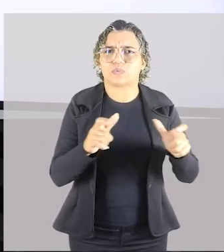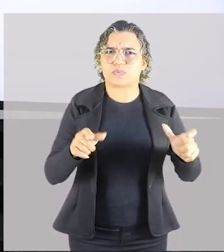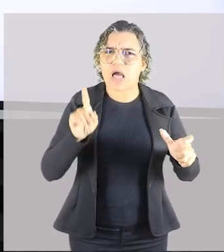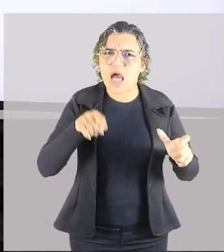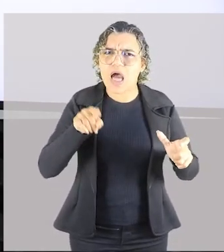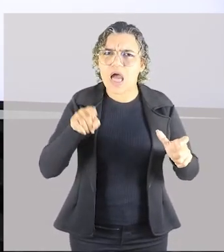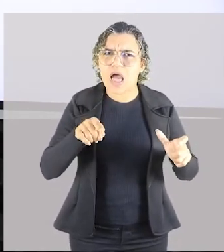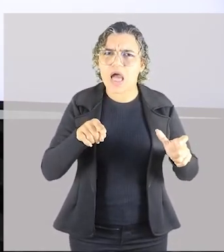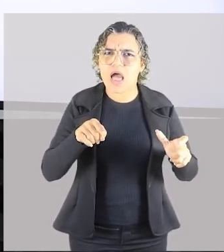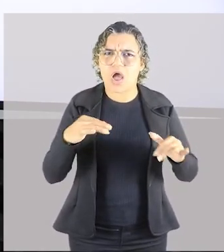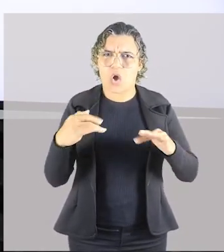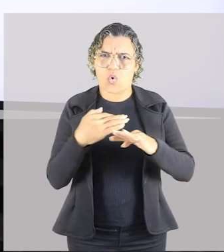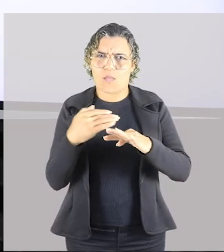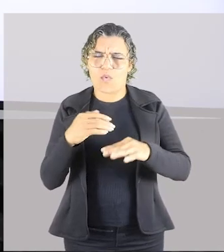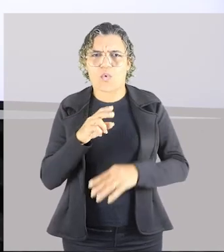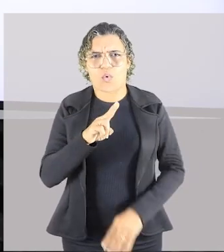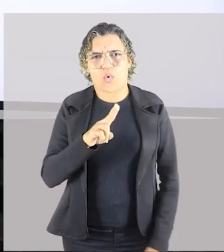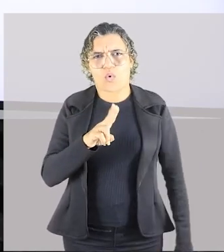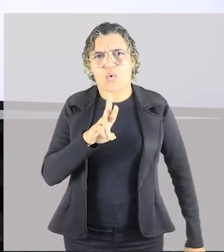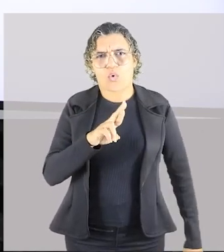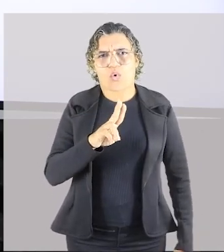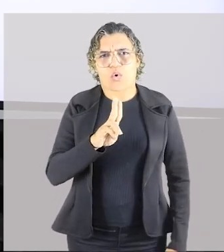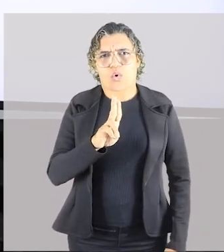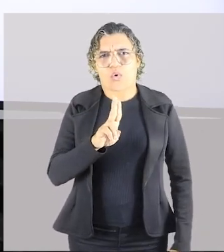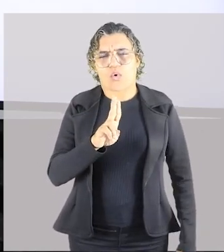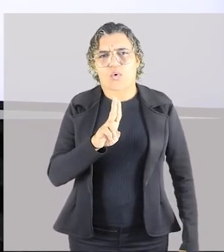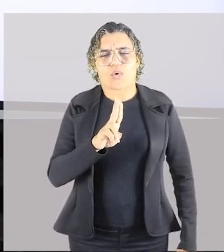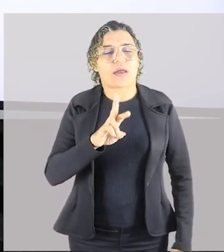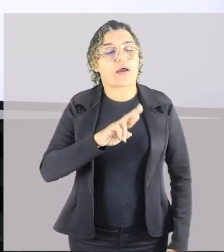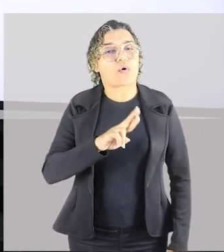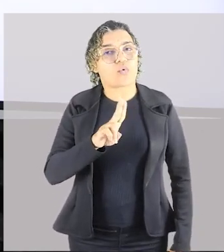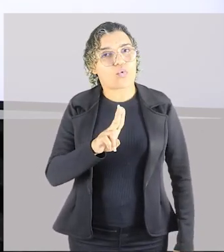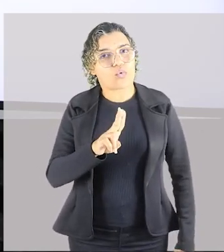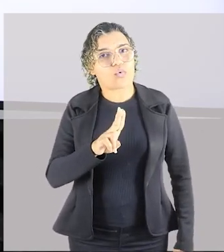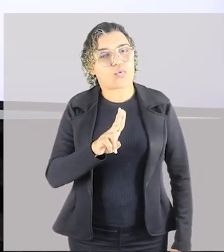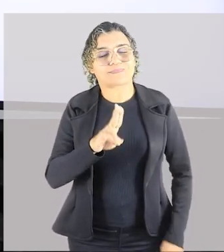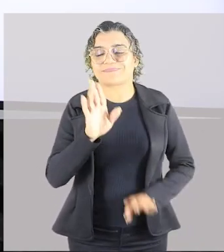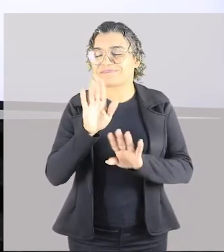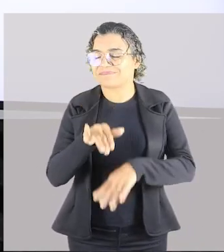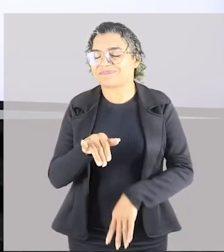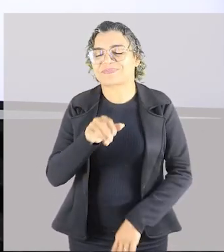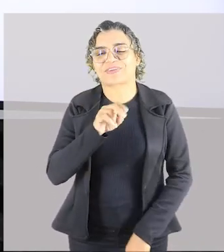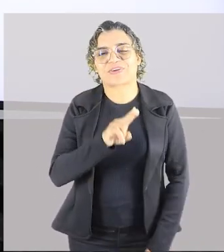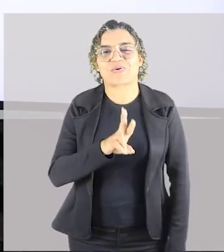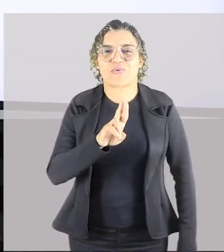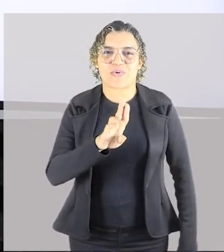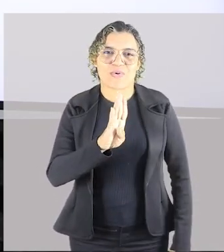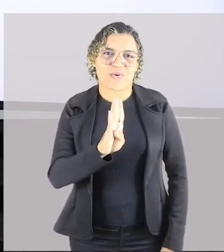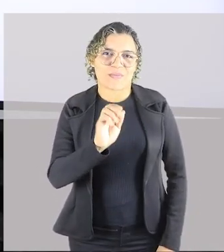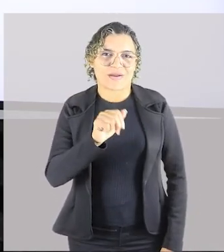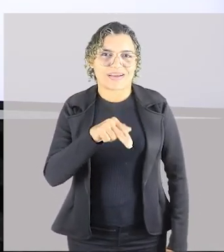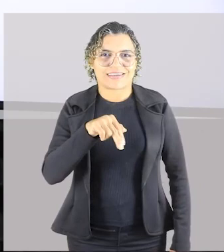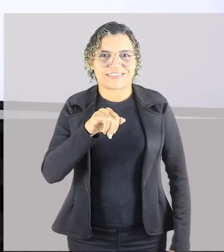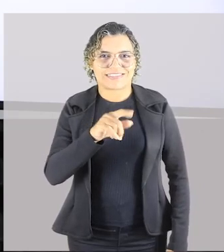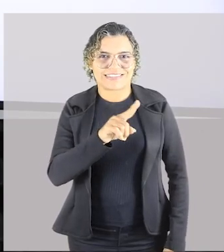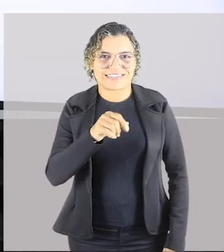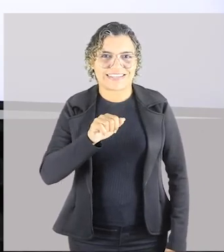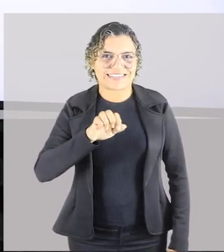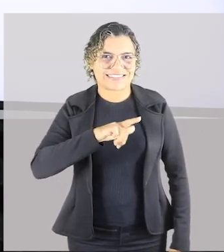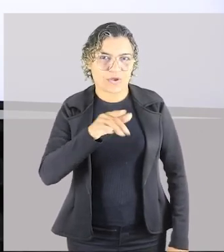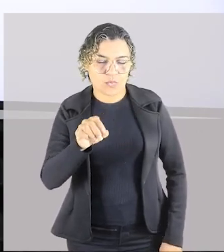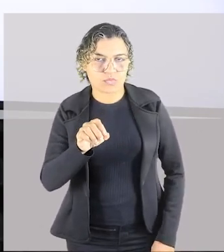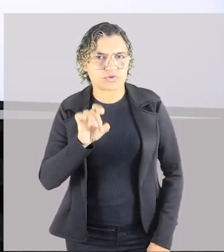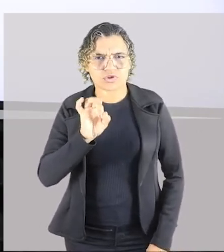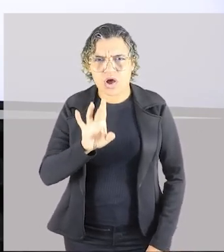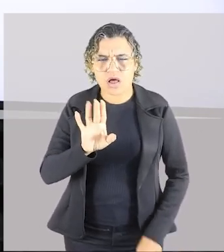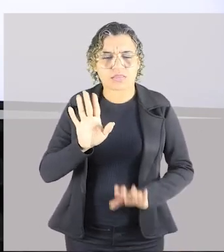uma urbanização? Veja bem, para que a urbanização de fato seja concretizada, nós precisamos ter uma comparação entre dois